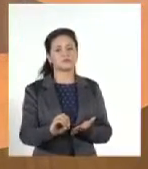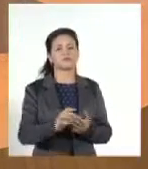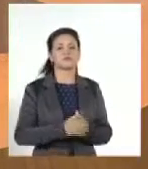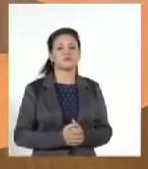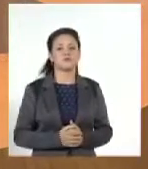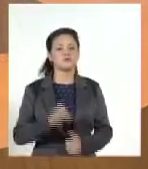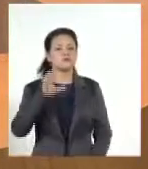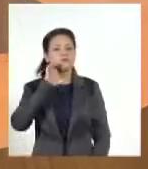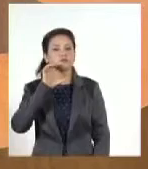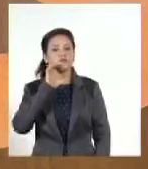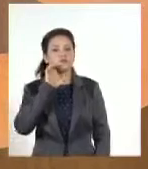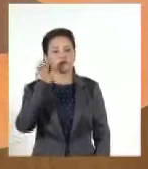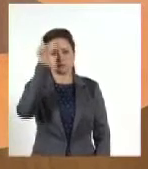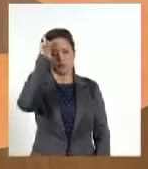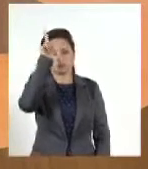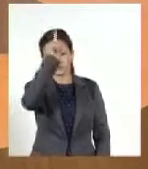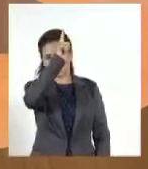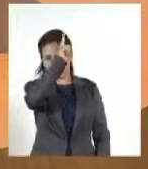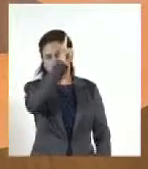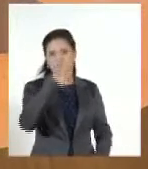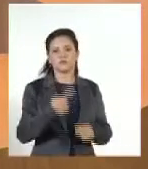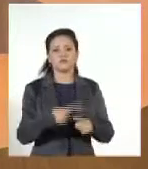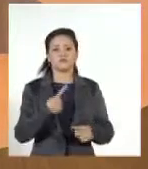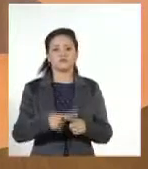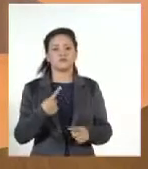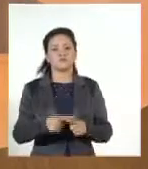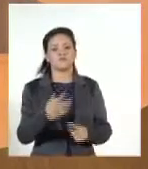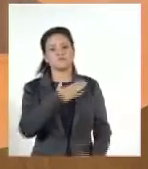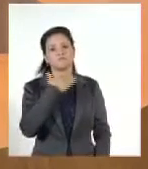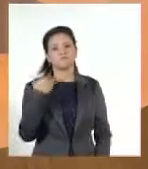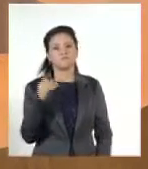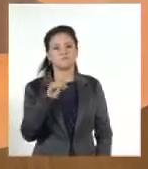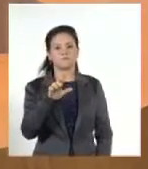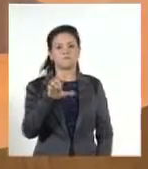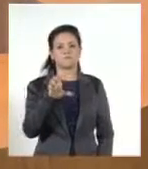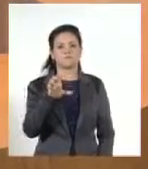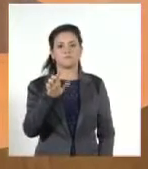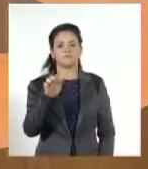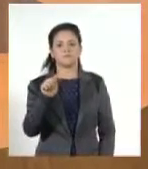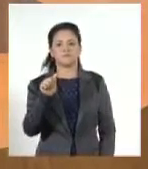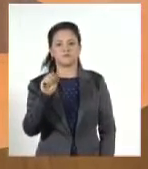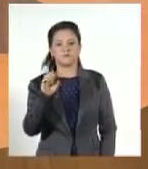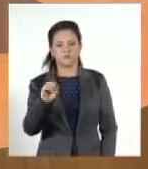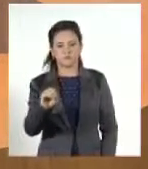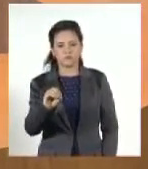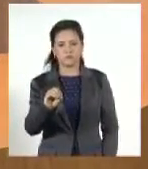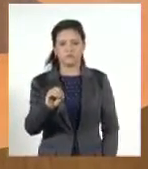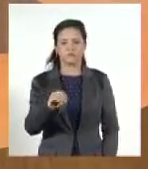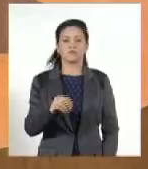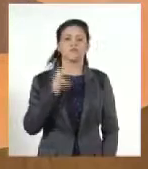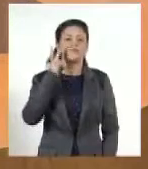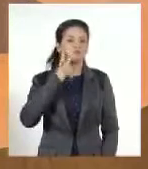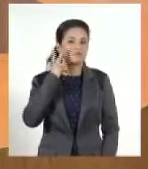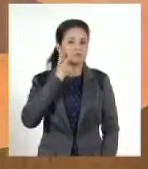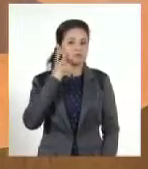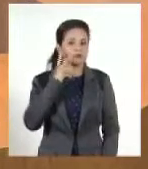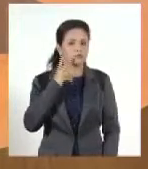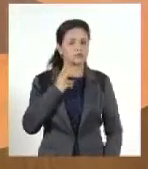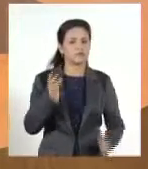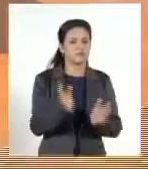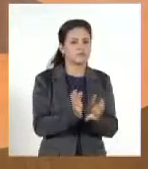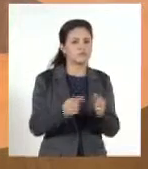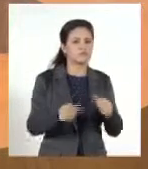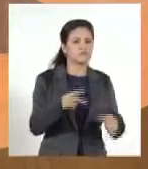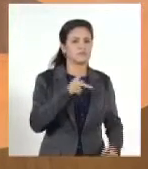do querido Leão, vereador e terceiro mandato do PPS da cidade de Grajaú, vítima de um acidente de